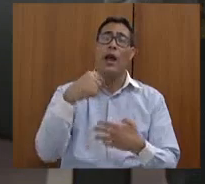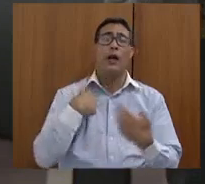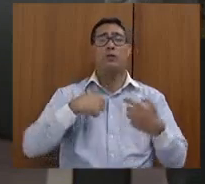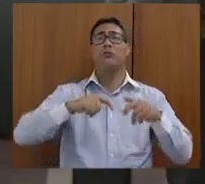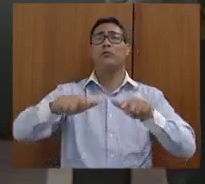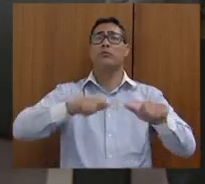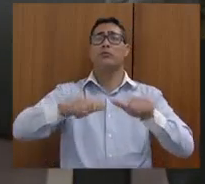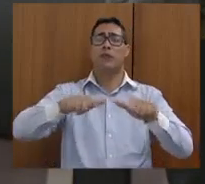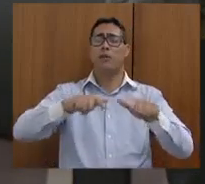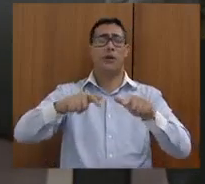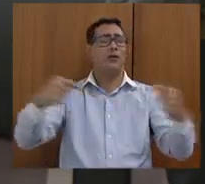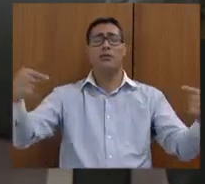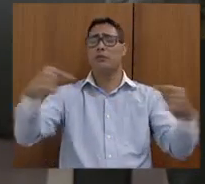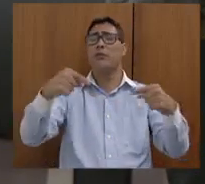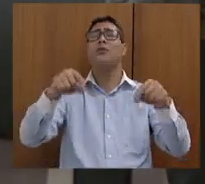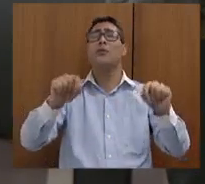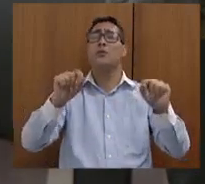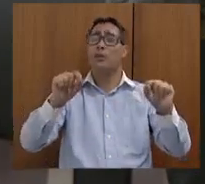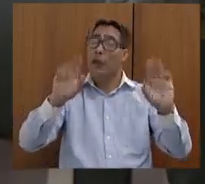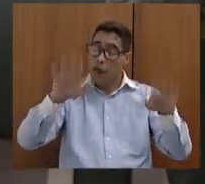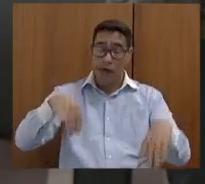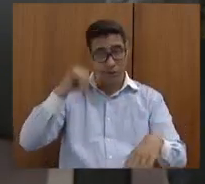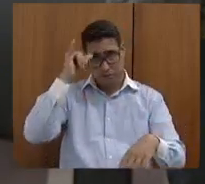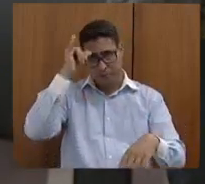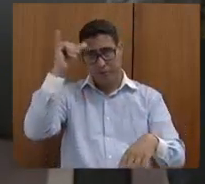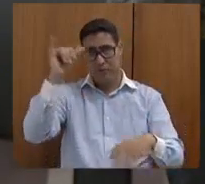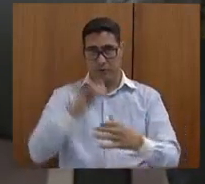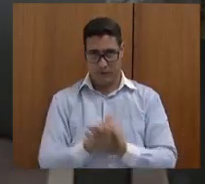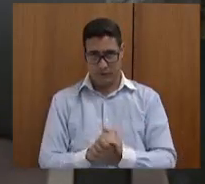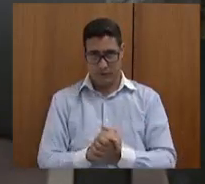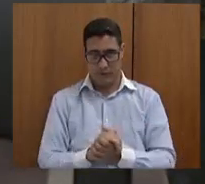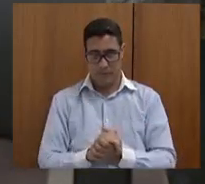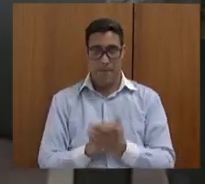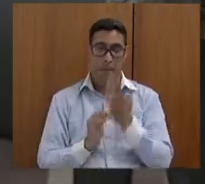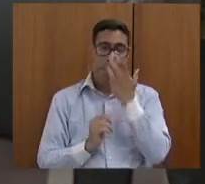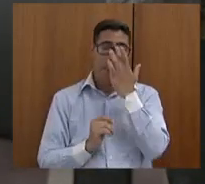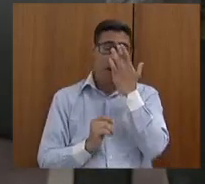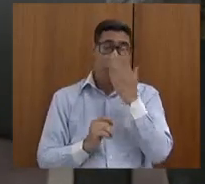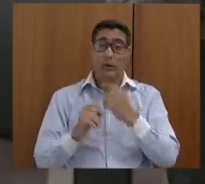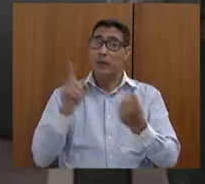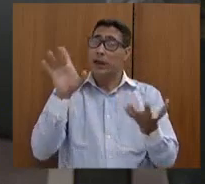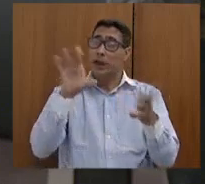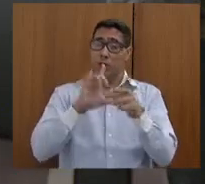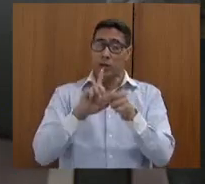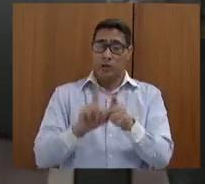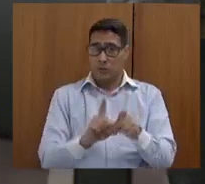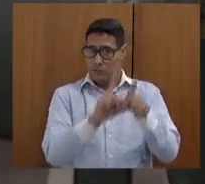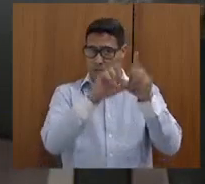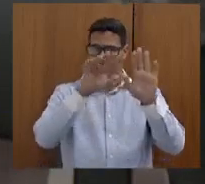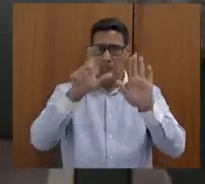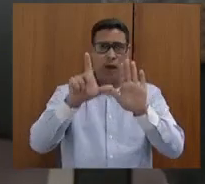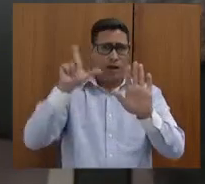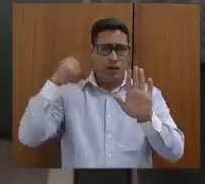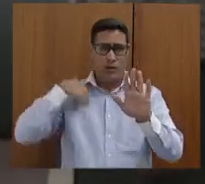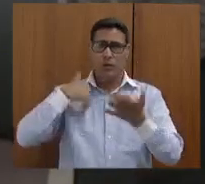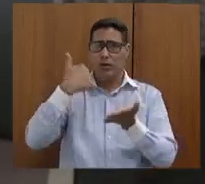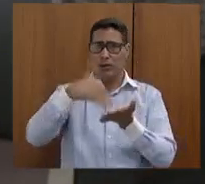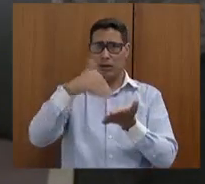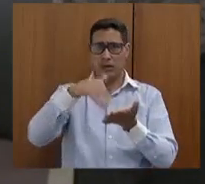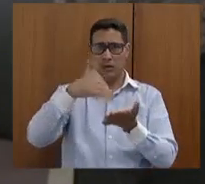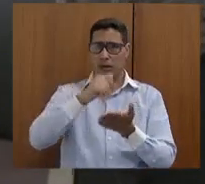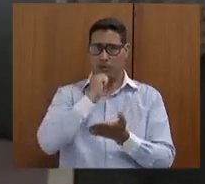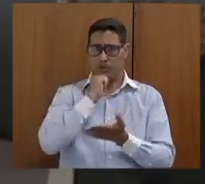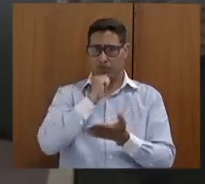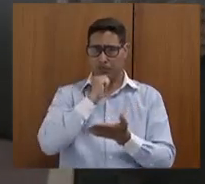prevenção que nós estamos realizando o programa de compensa democrático ele não está na Secretaria de Estado de Educação de Agora